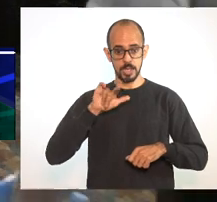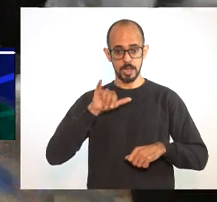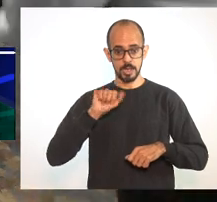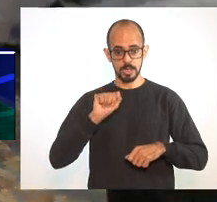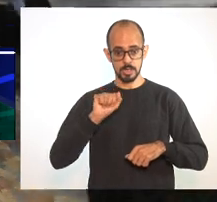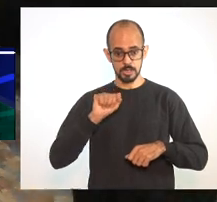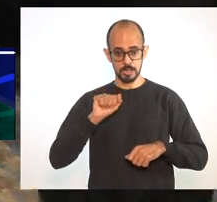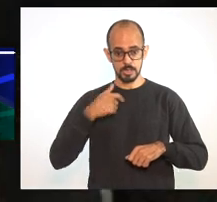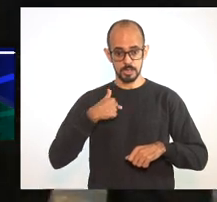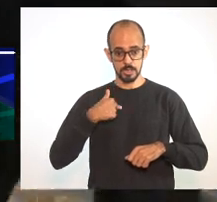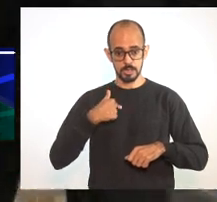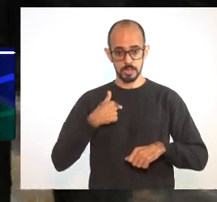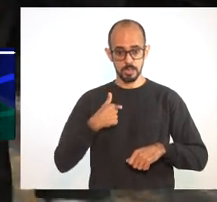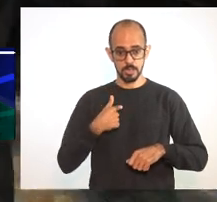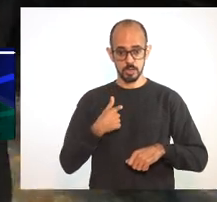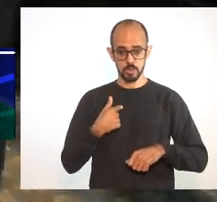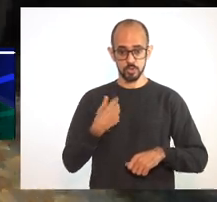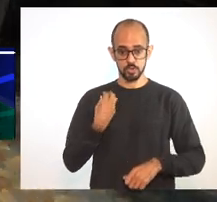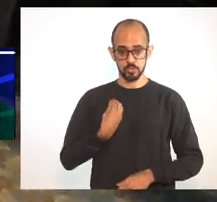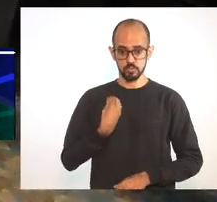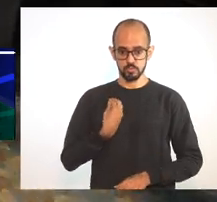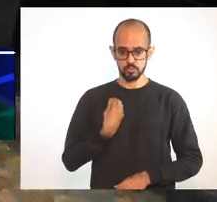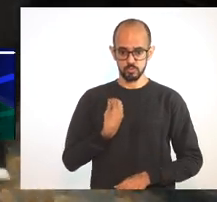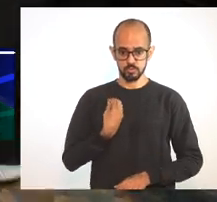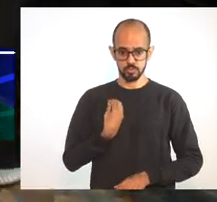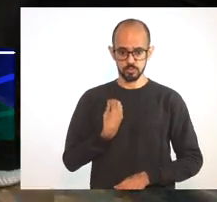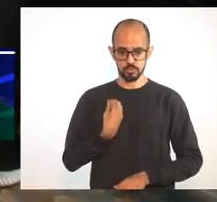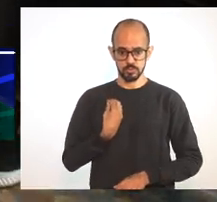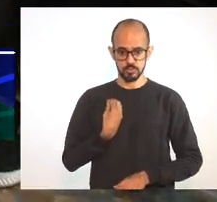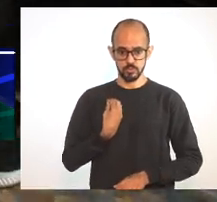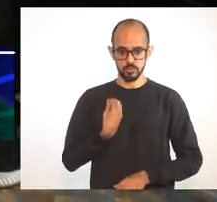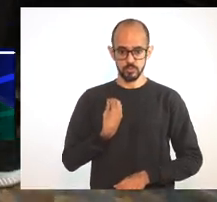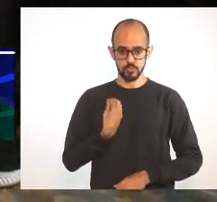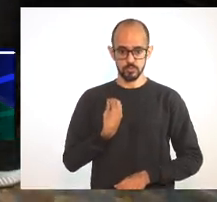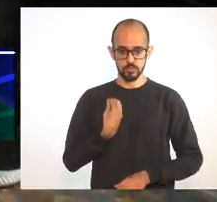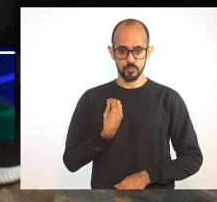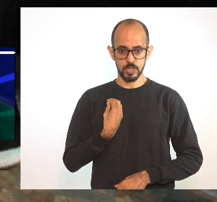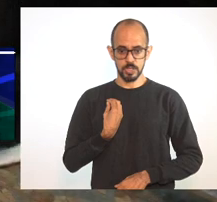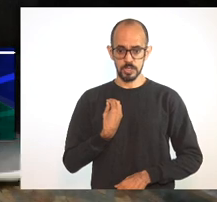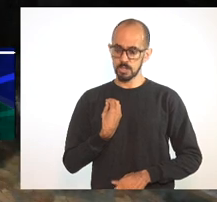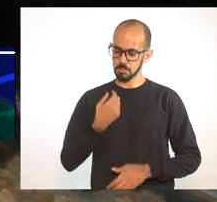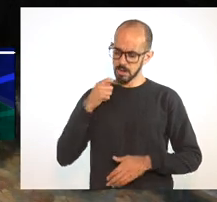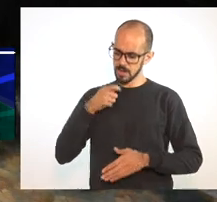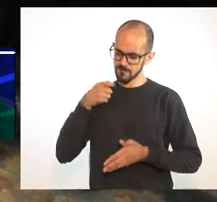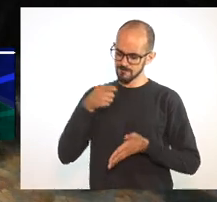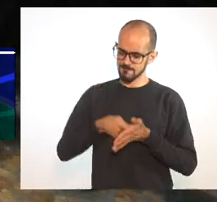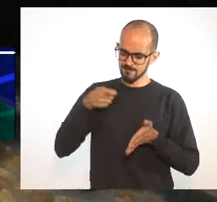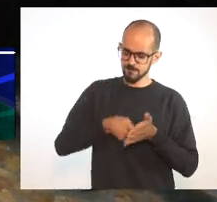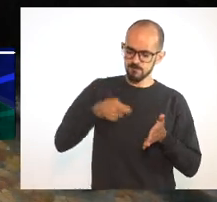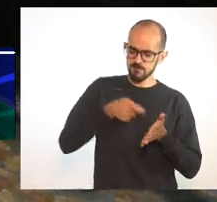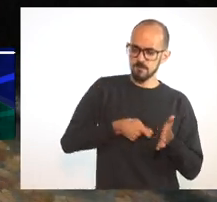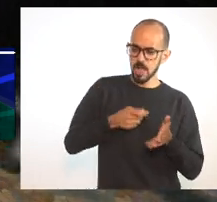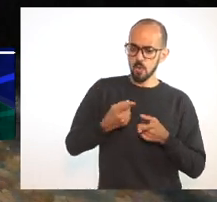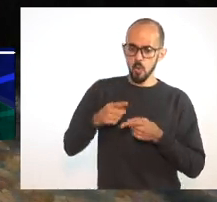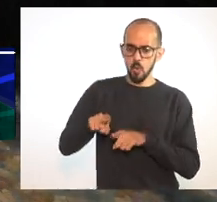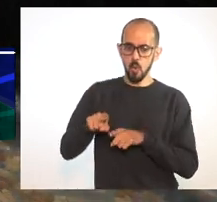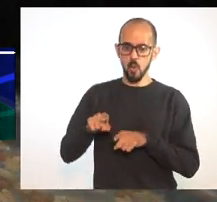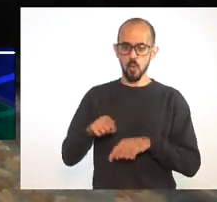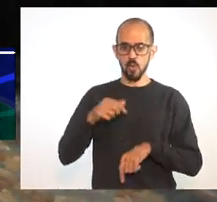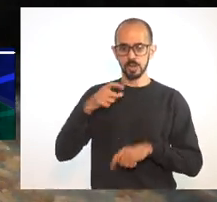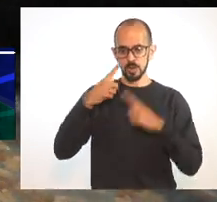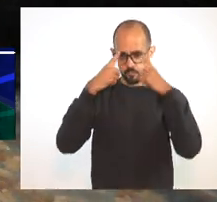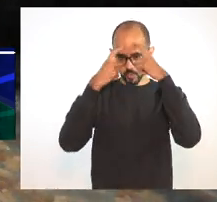Eu tive uma atuação na minha vida profissional muito voltada para o enfrentamento da violência contra a mulher e sei